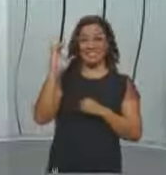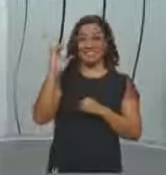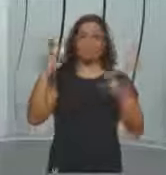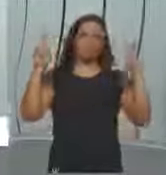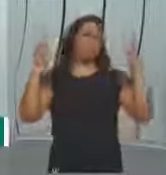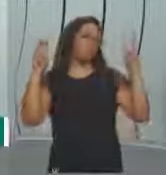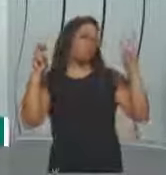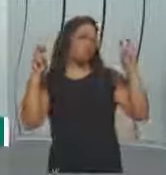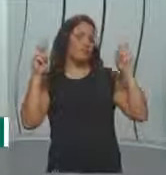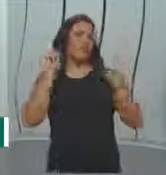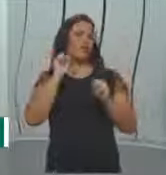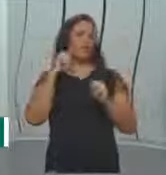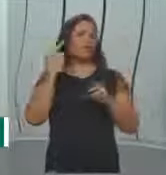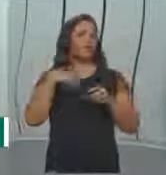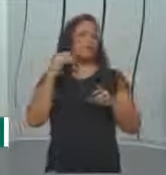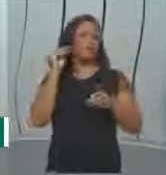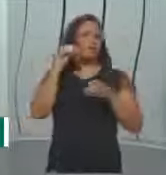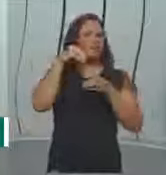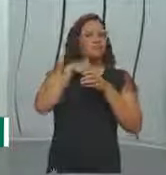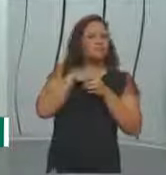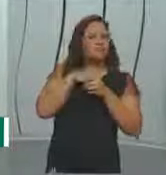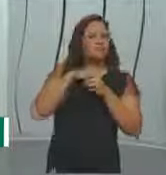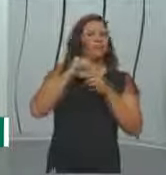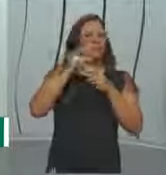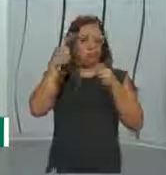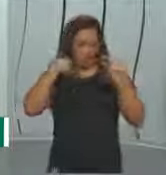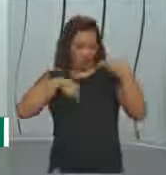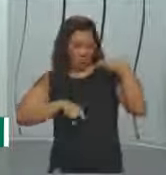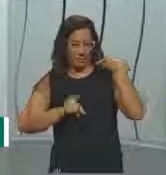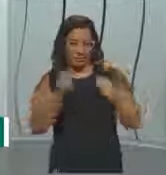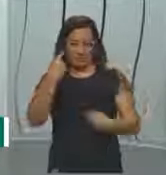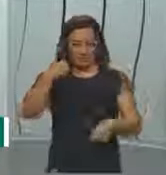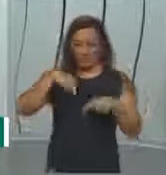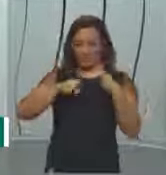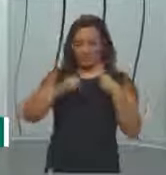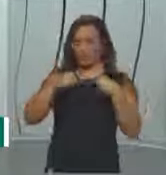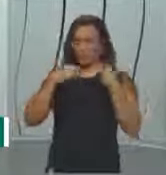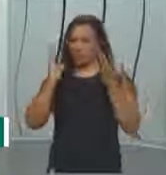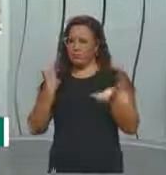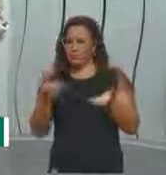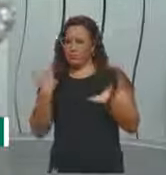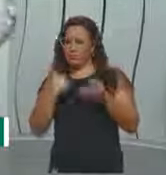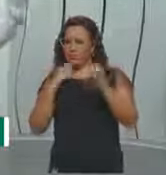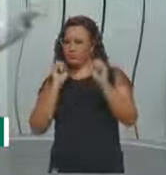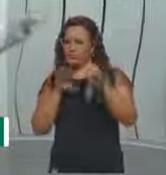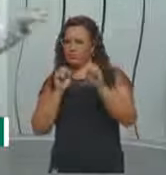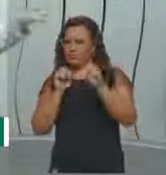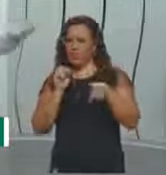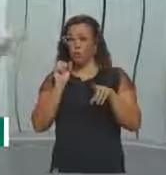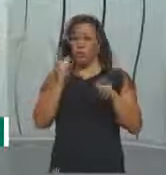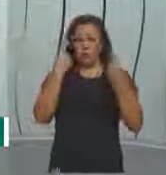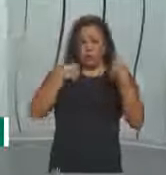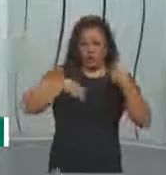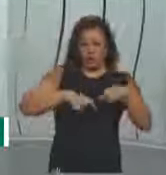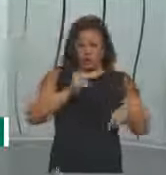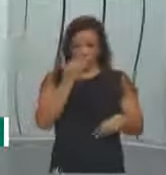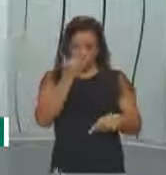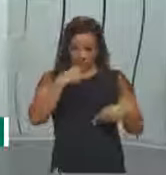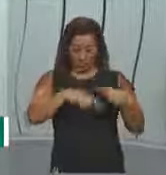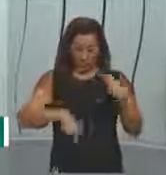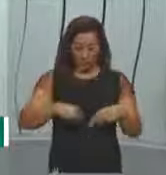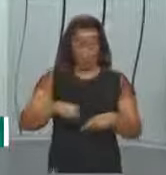é integração entre os sistemas. Você já viu que nós trabalhamos aqui sobre o sistema digestório,